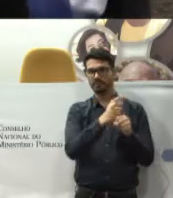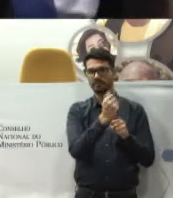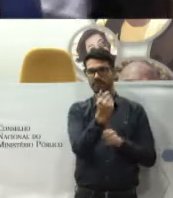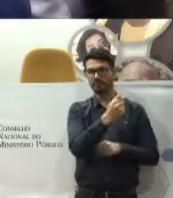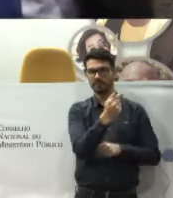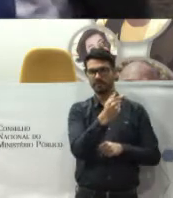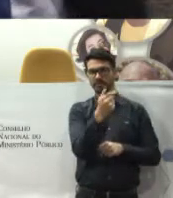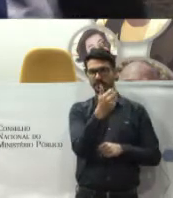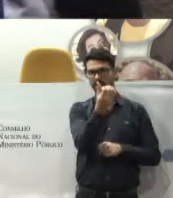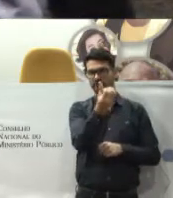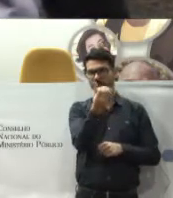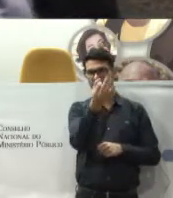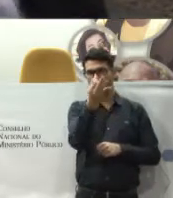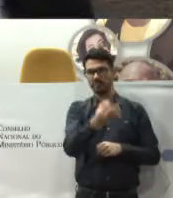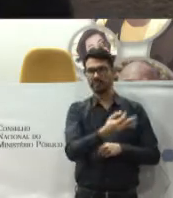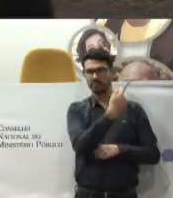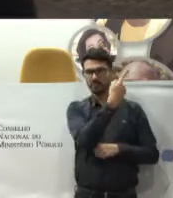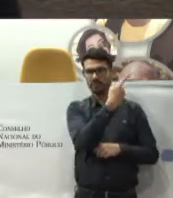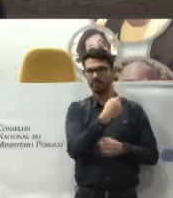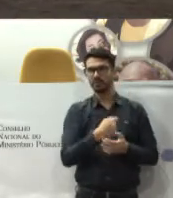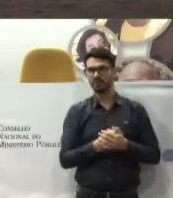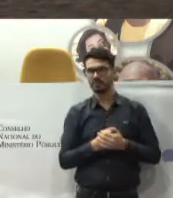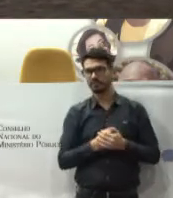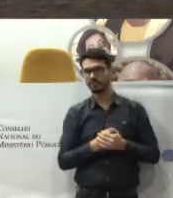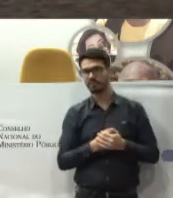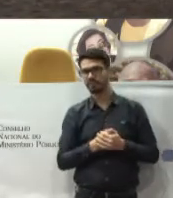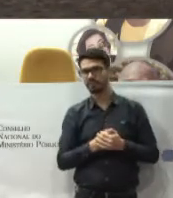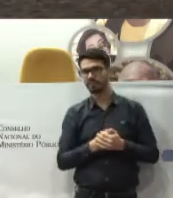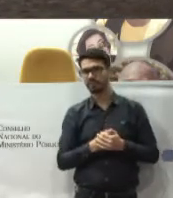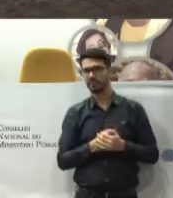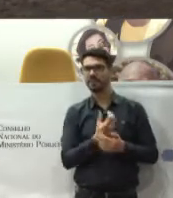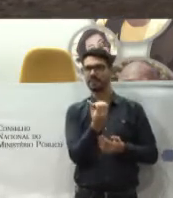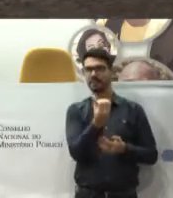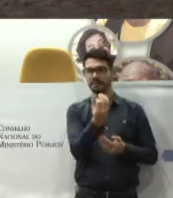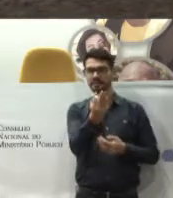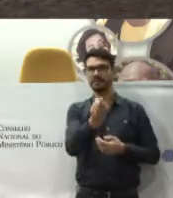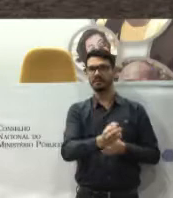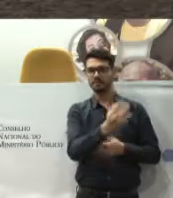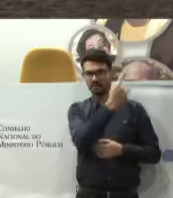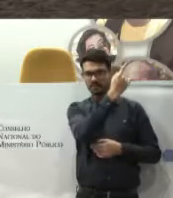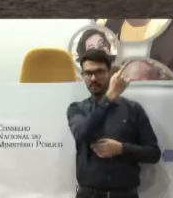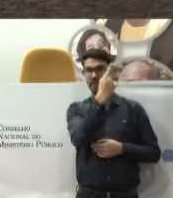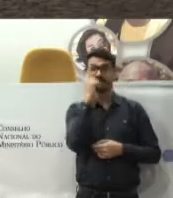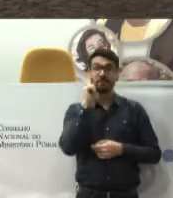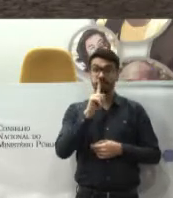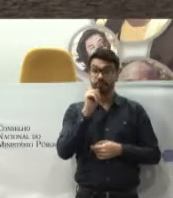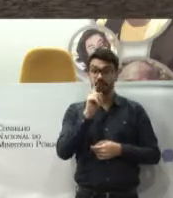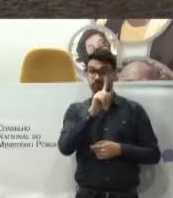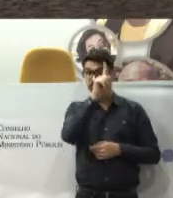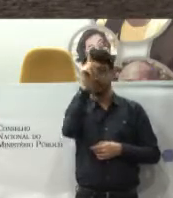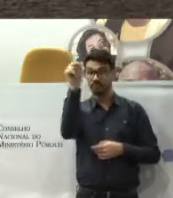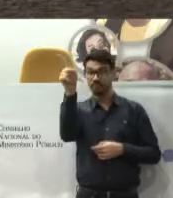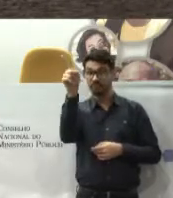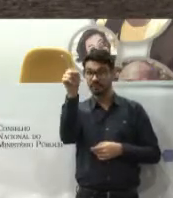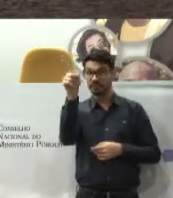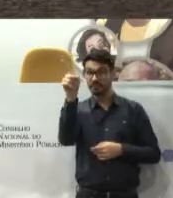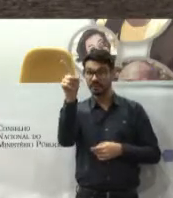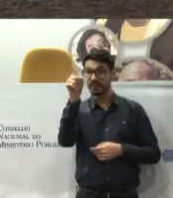2017, 6% de inflação na saúde. 6% de inflação nos Estados Unidos